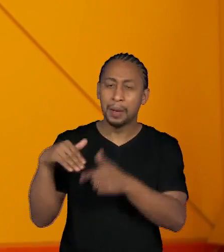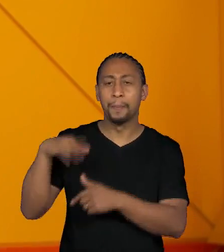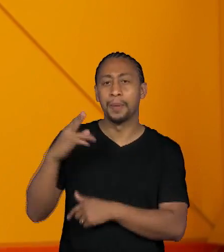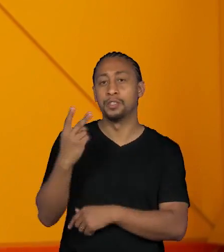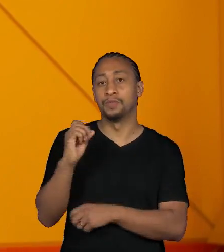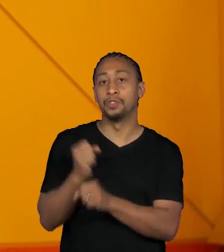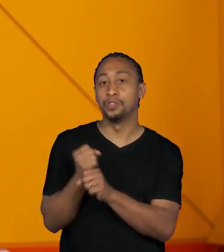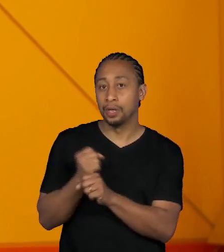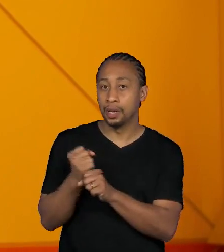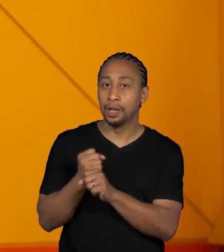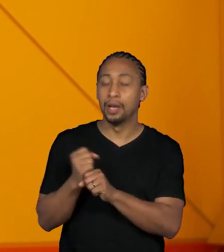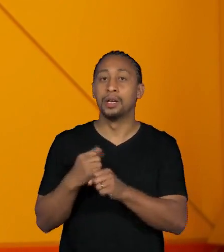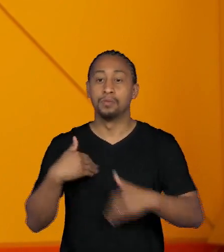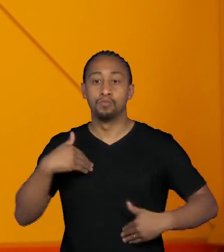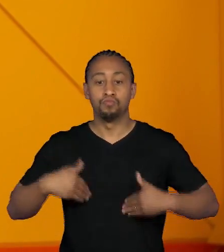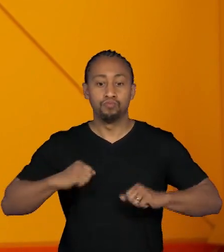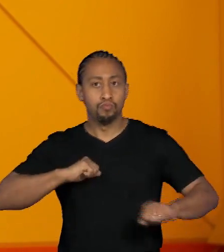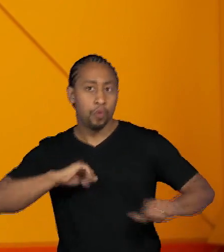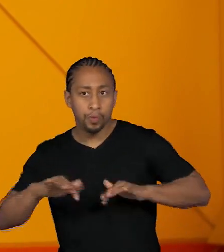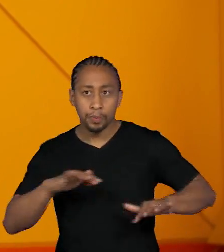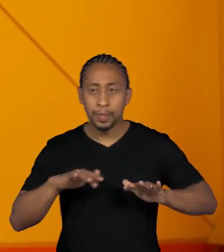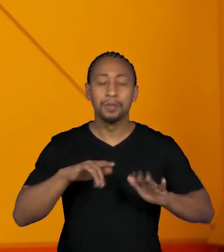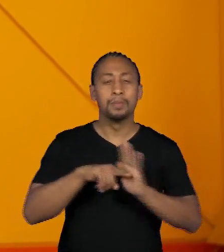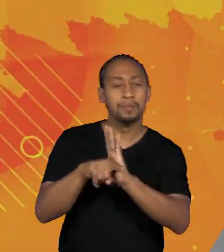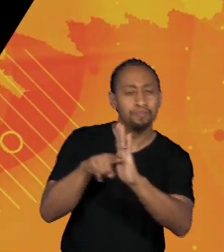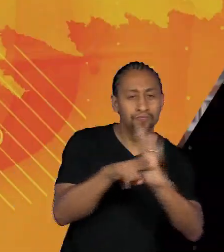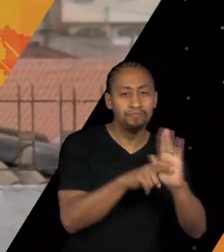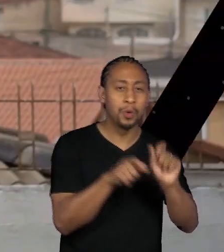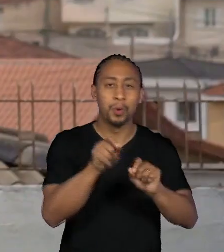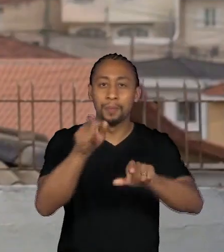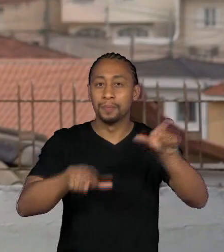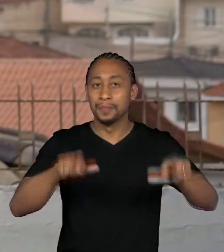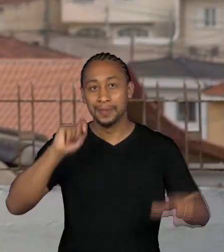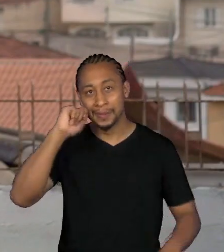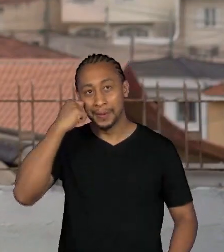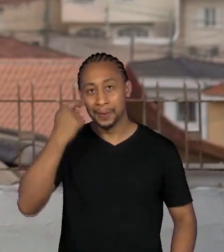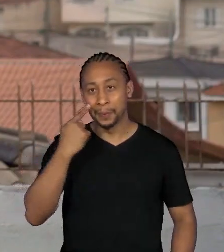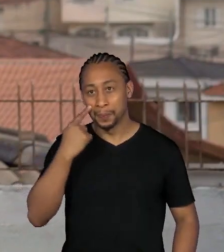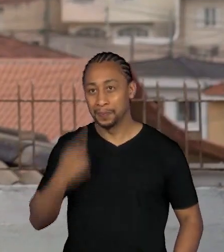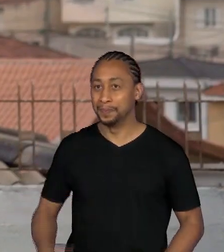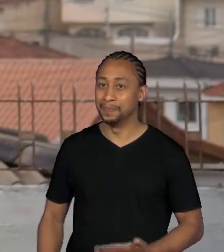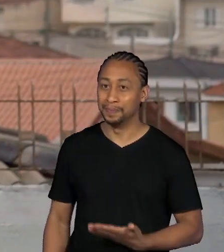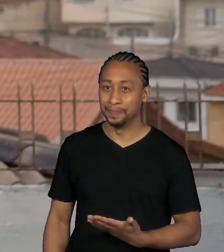corpo para investigar a própria negritude.